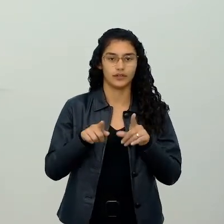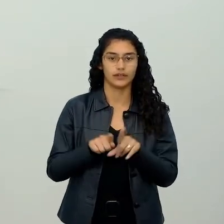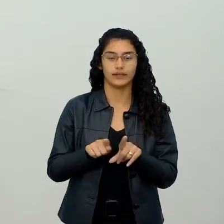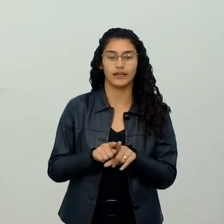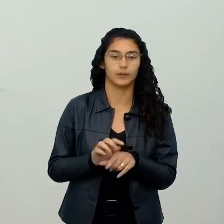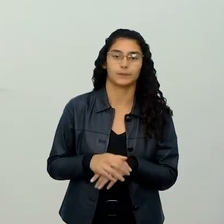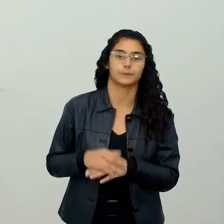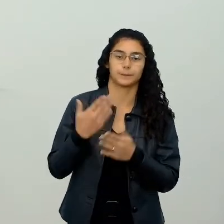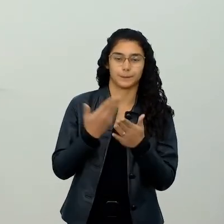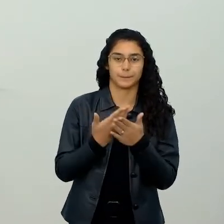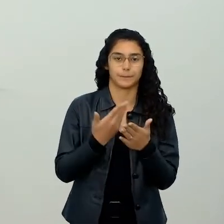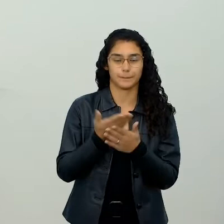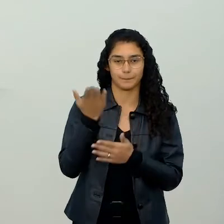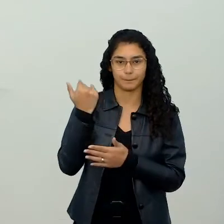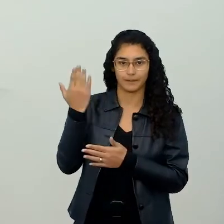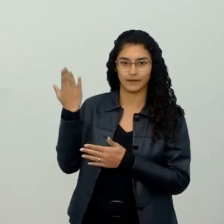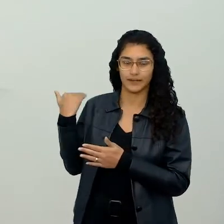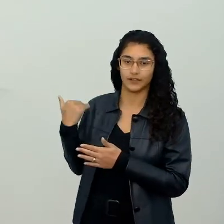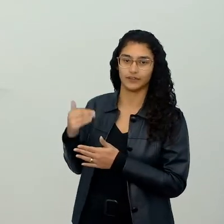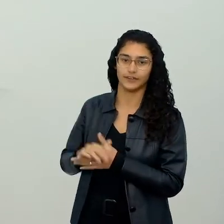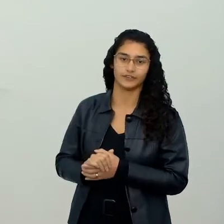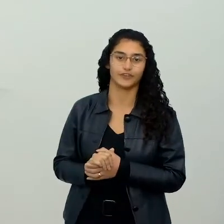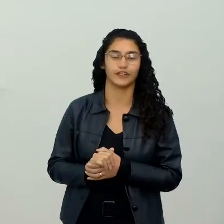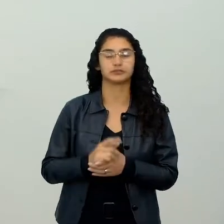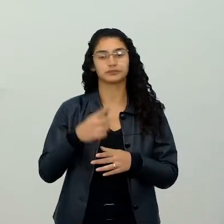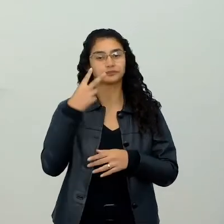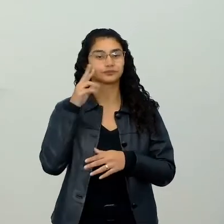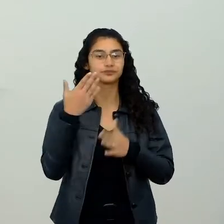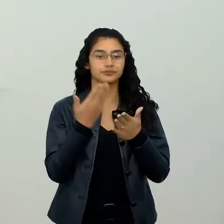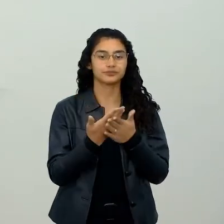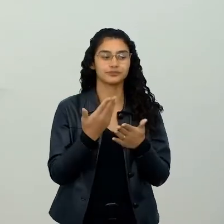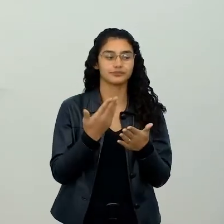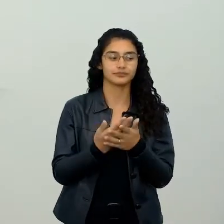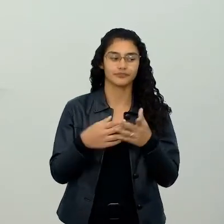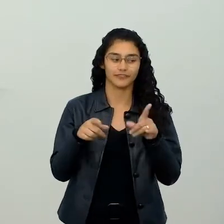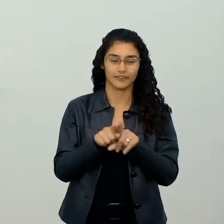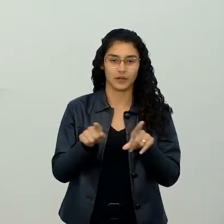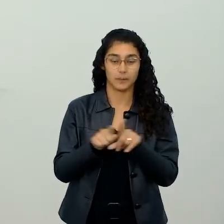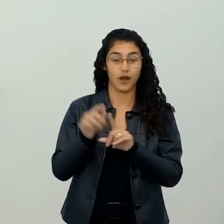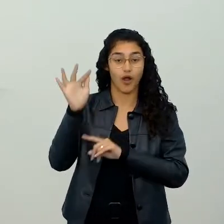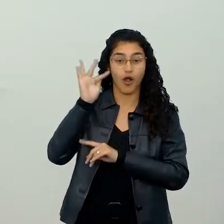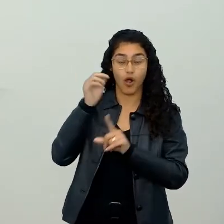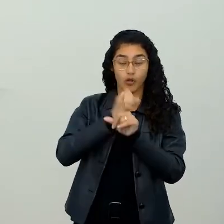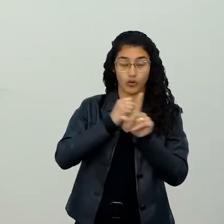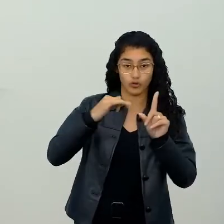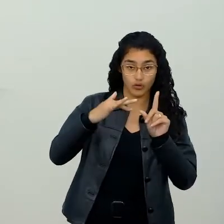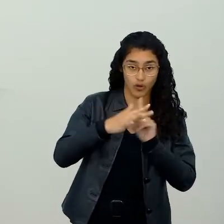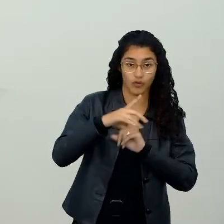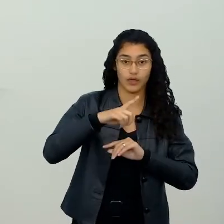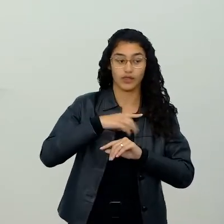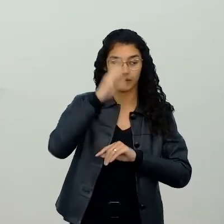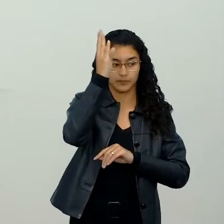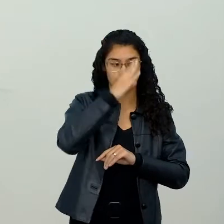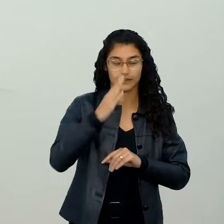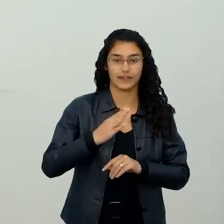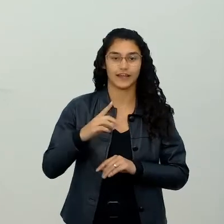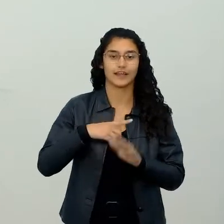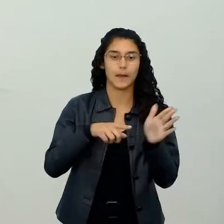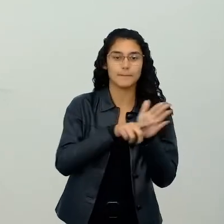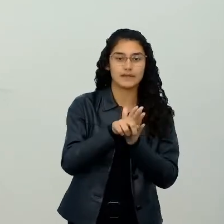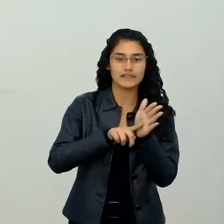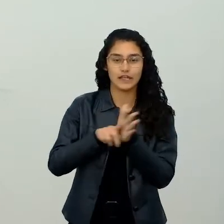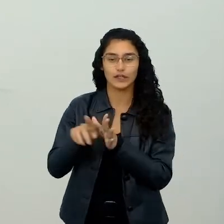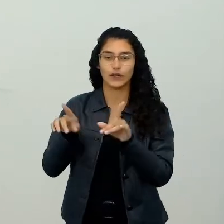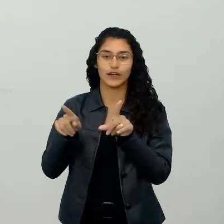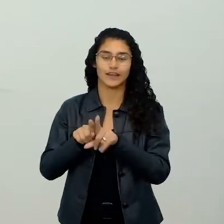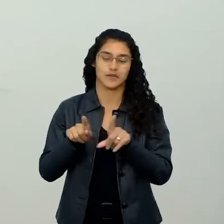na aula passada, e como a gente vai ver nessa aula também o Silvio de Almeida, que é um sociólogo brasileiro, um pesquisador